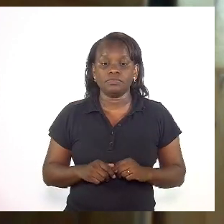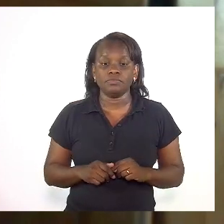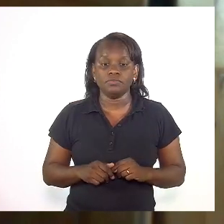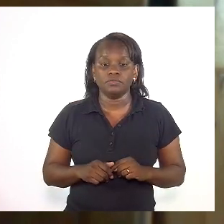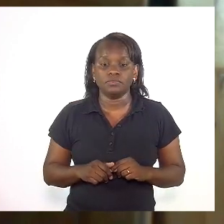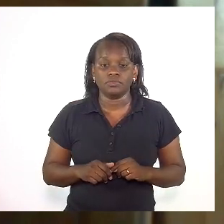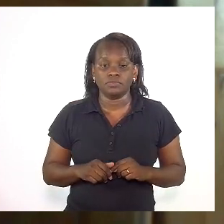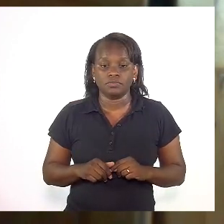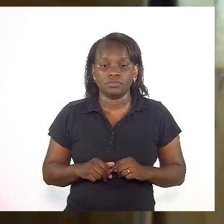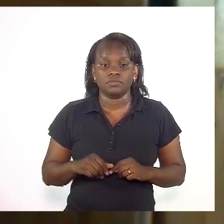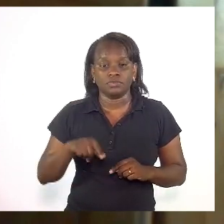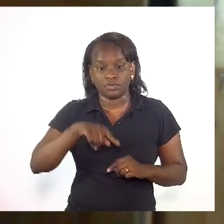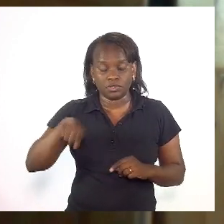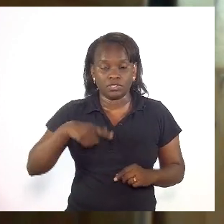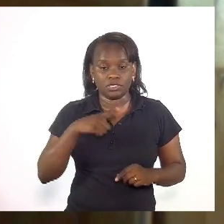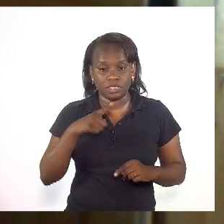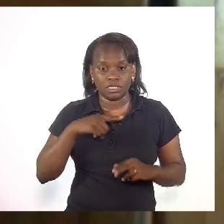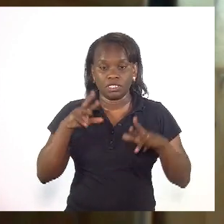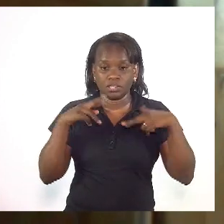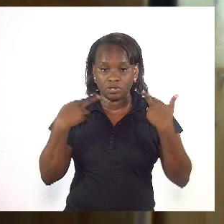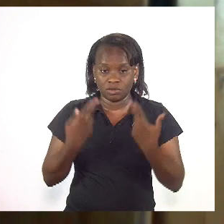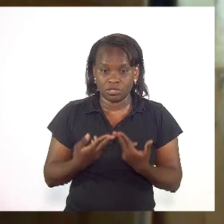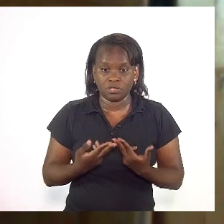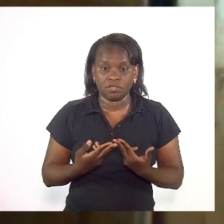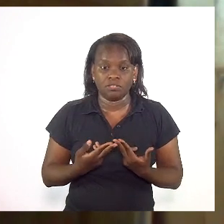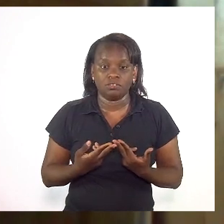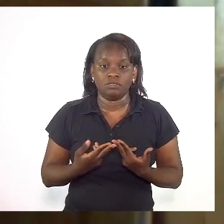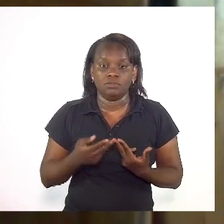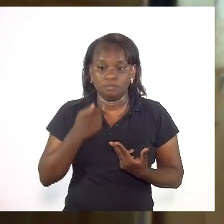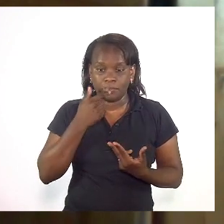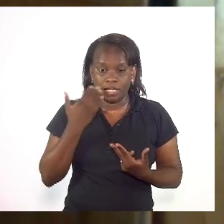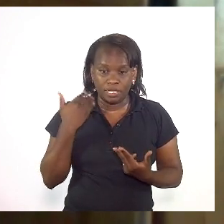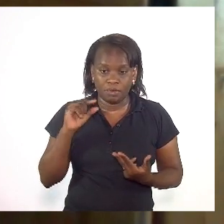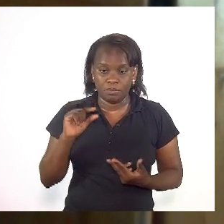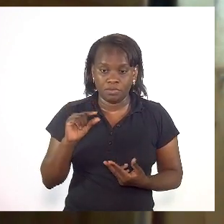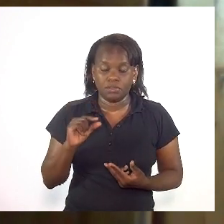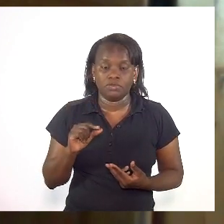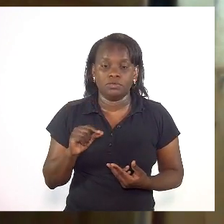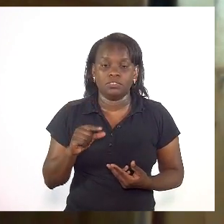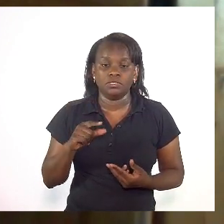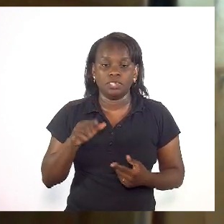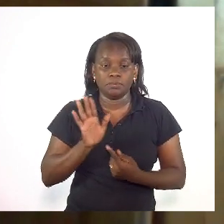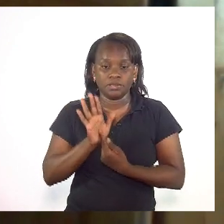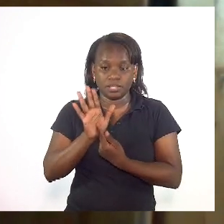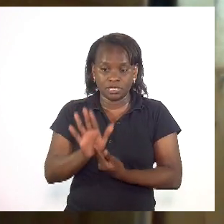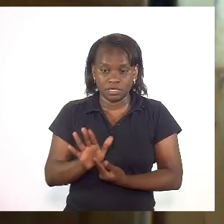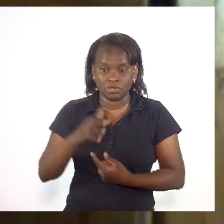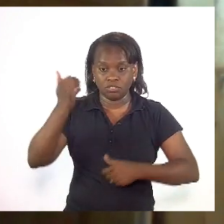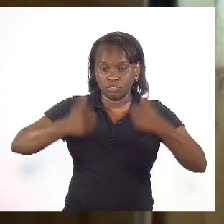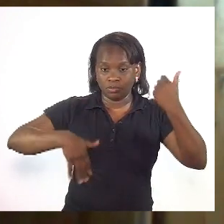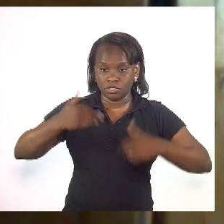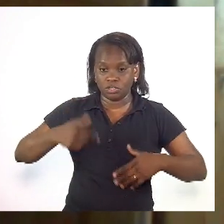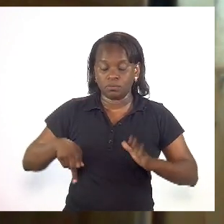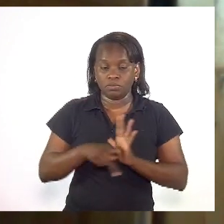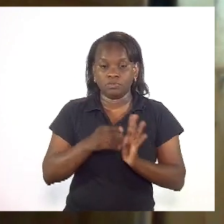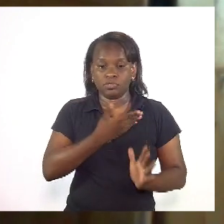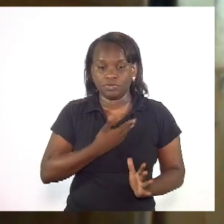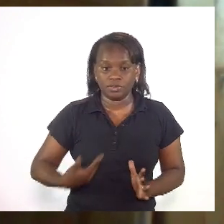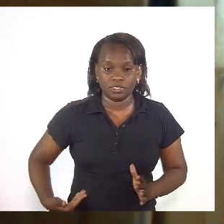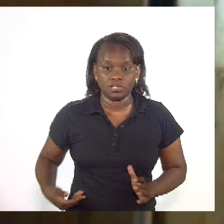quando tivemos a reunião, ainda há pouco, com a apresentação das justificativas do